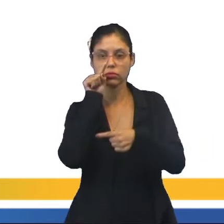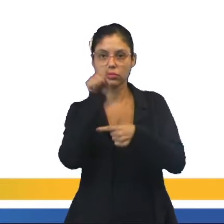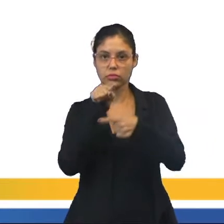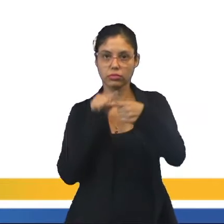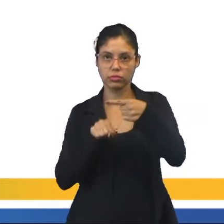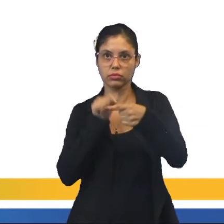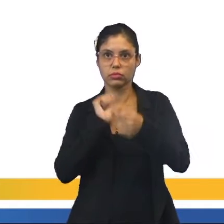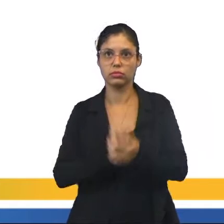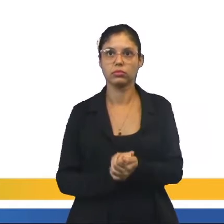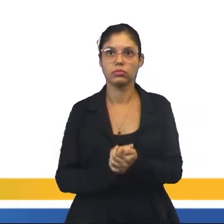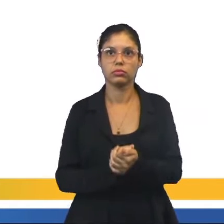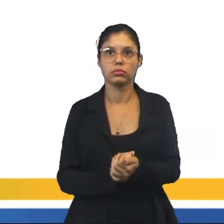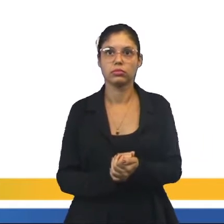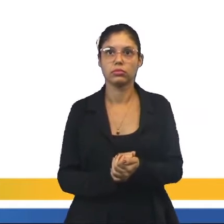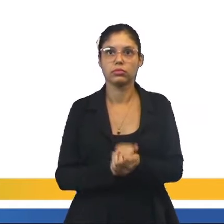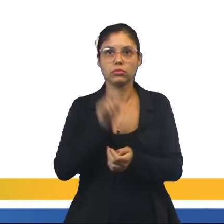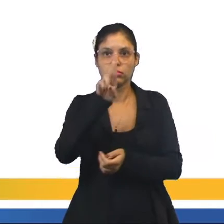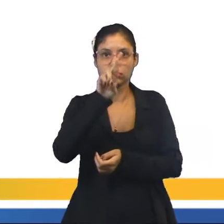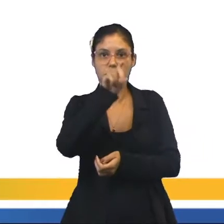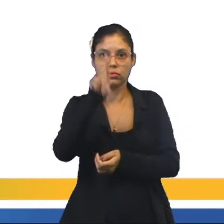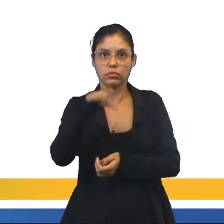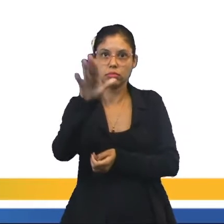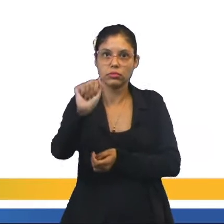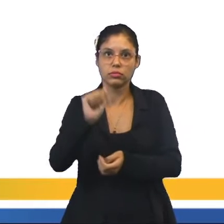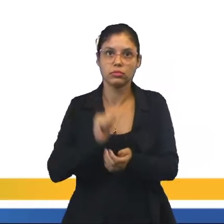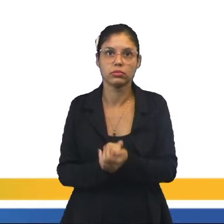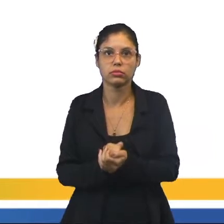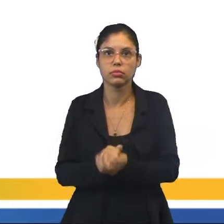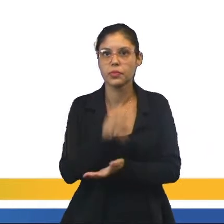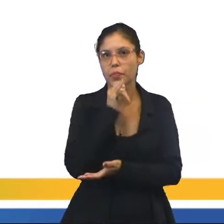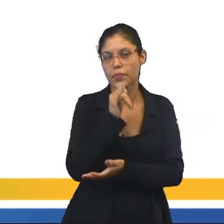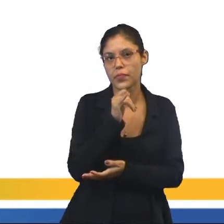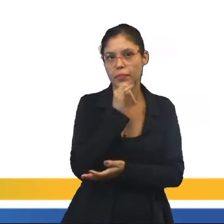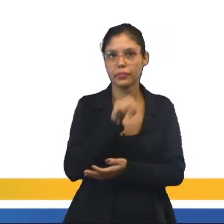ou A dividido para B, é a razão.